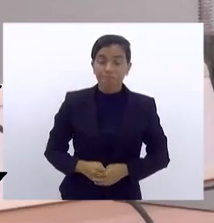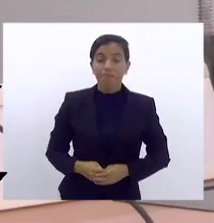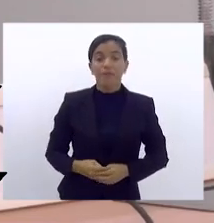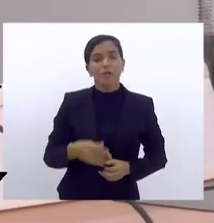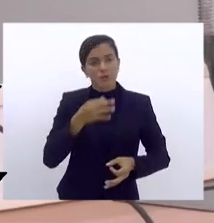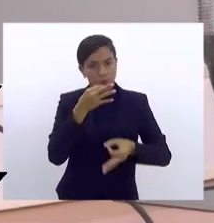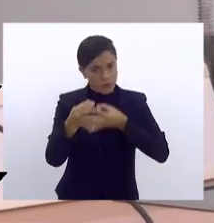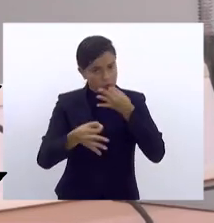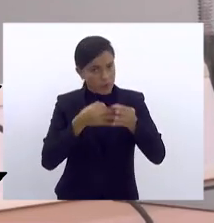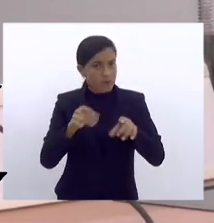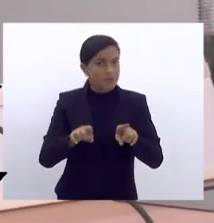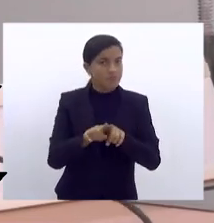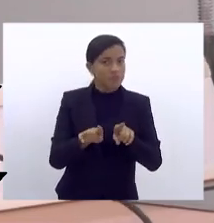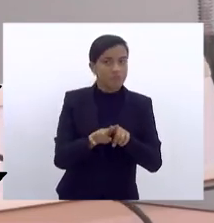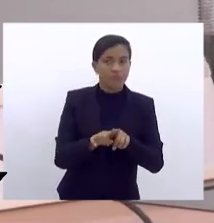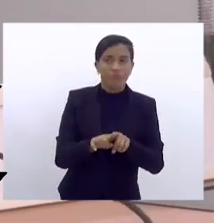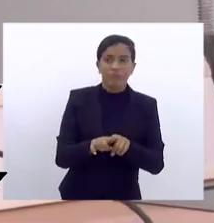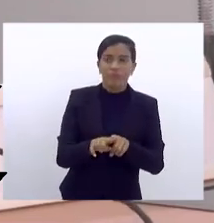sugerimos finalmente